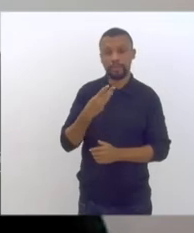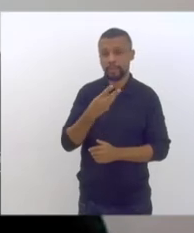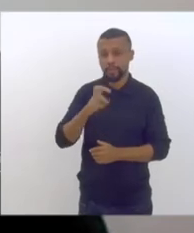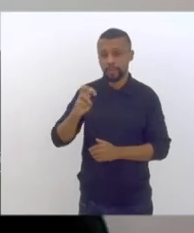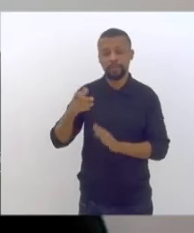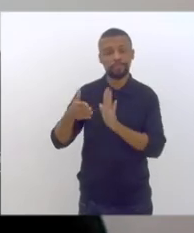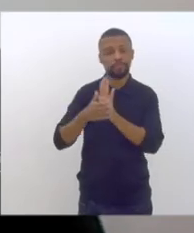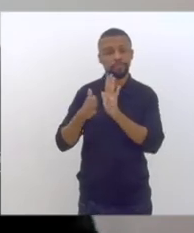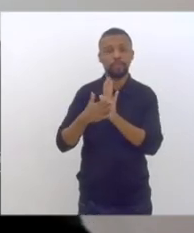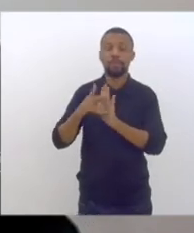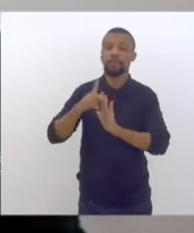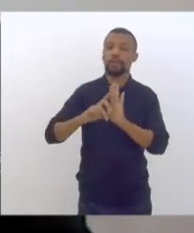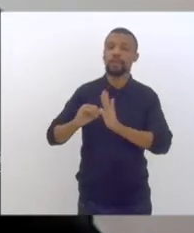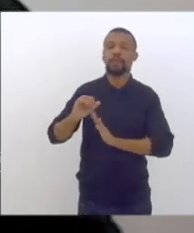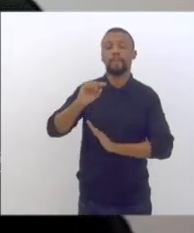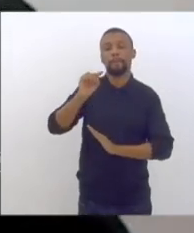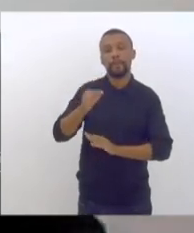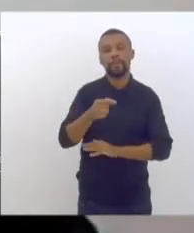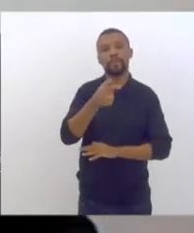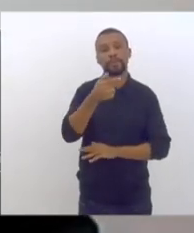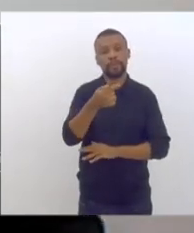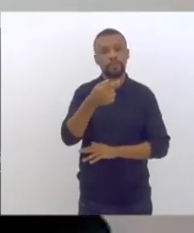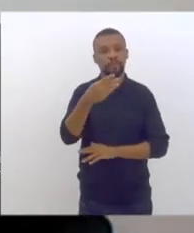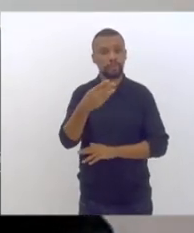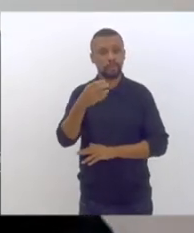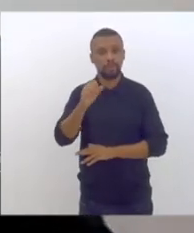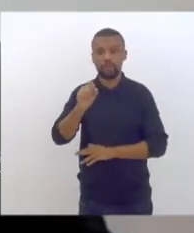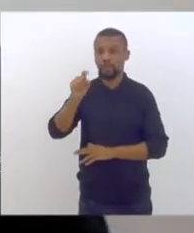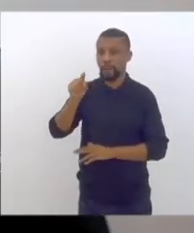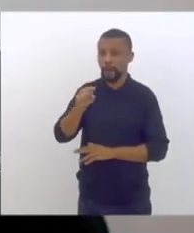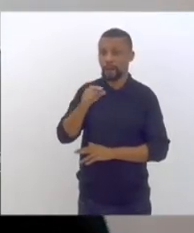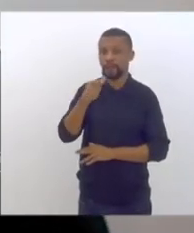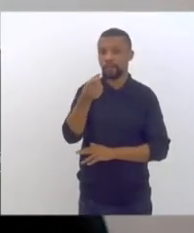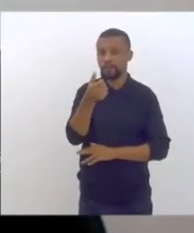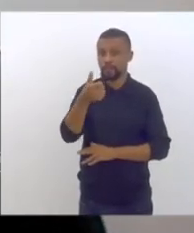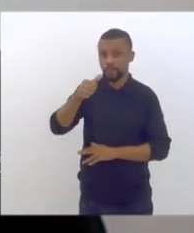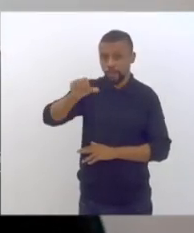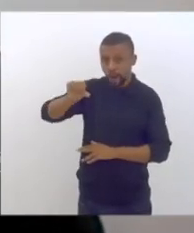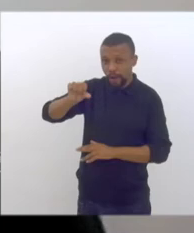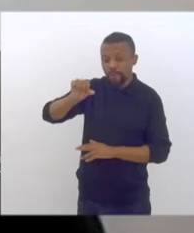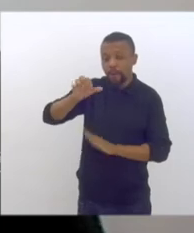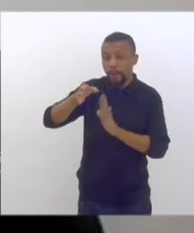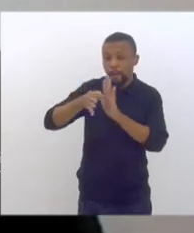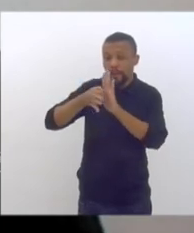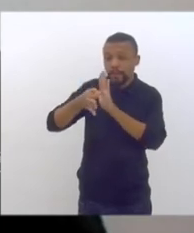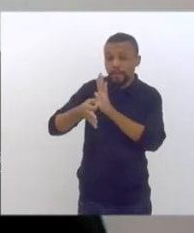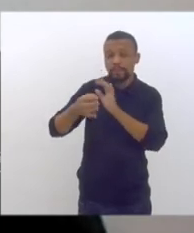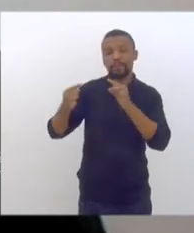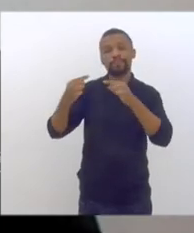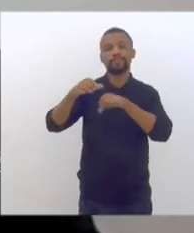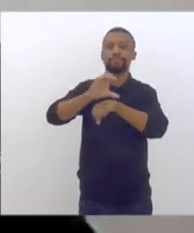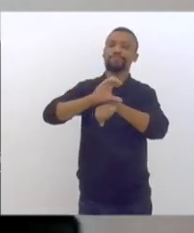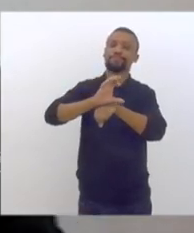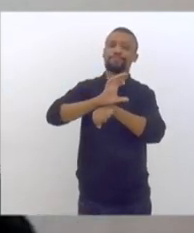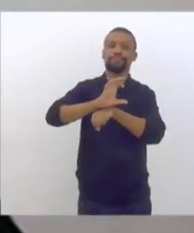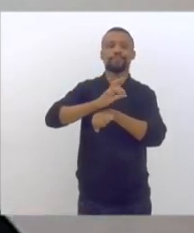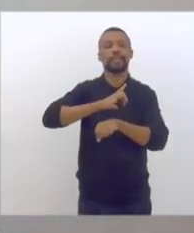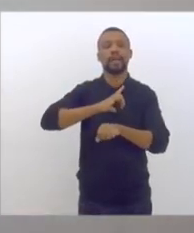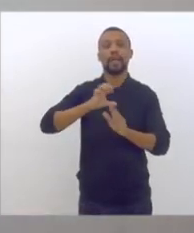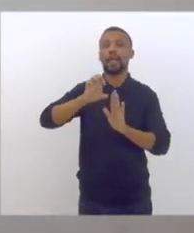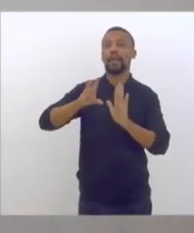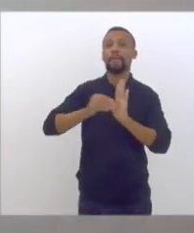projeto de lei nº 1748 2019 o parecer pela constitucionalidade com emendas